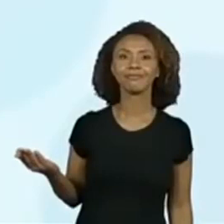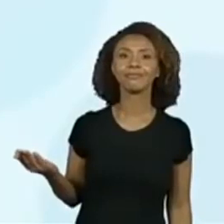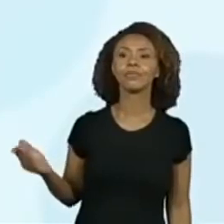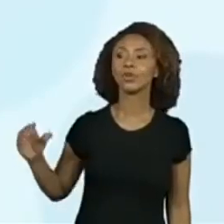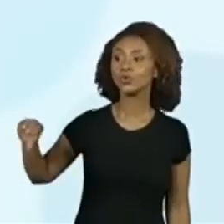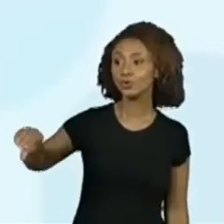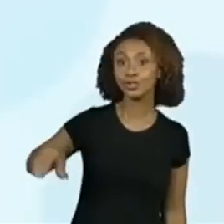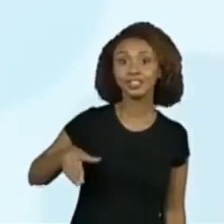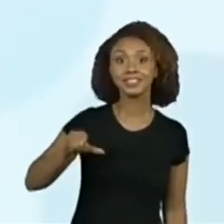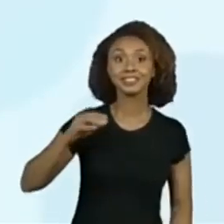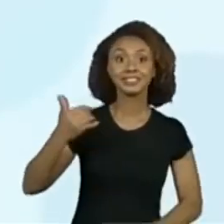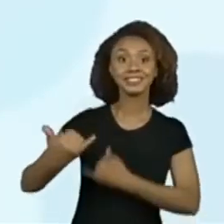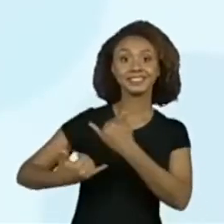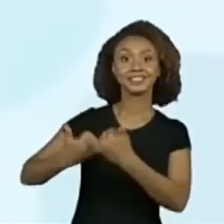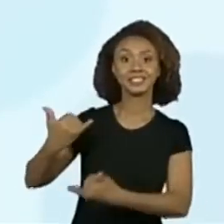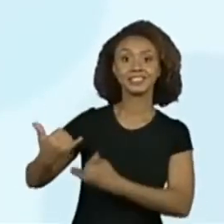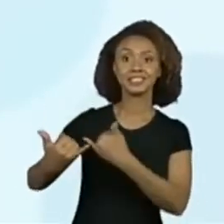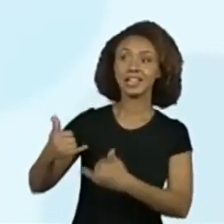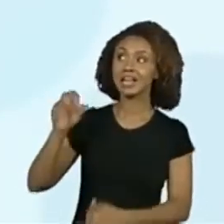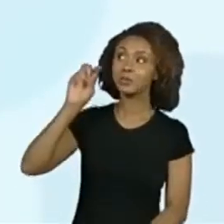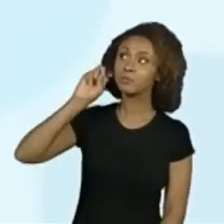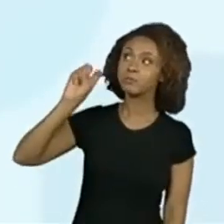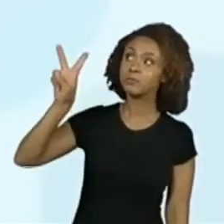visualizar então